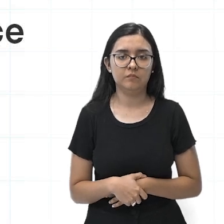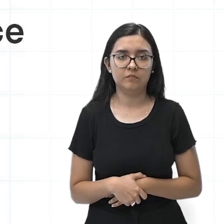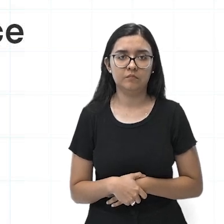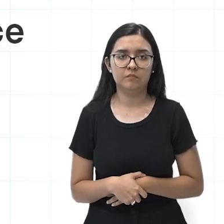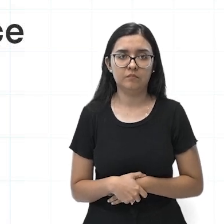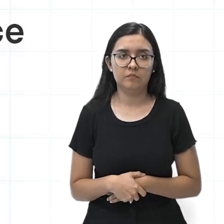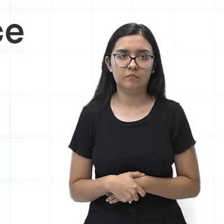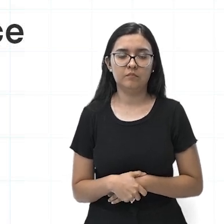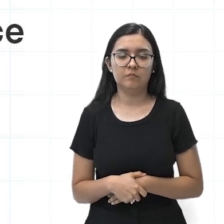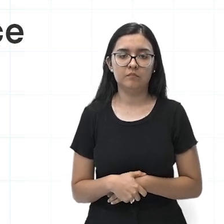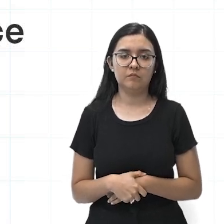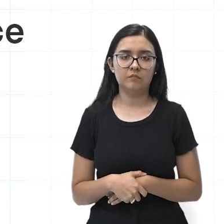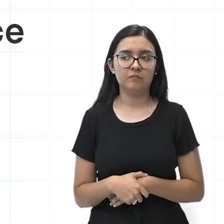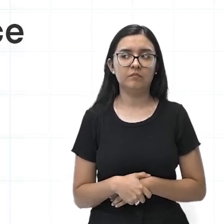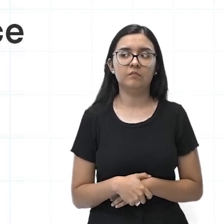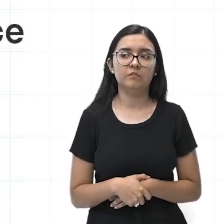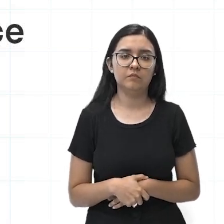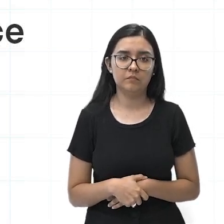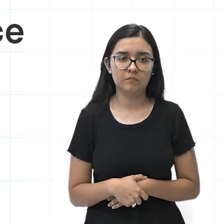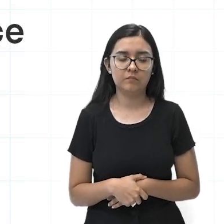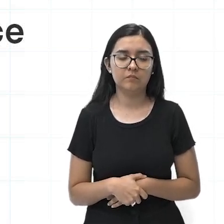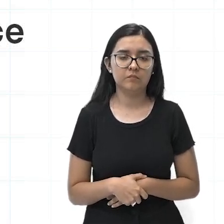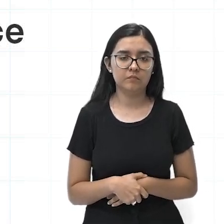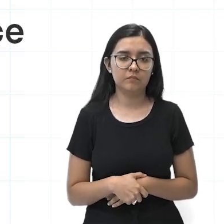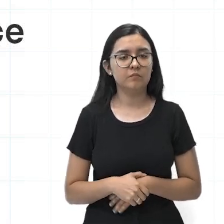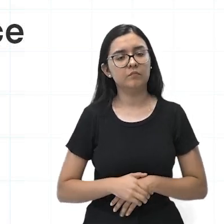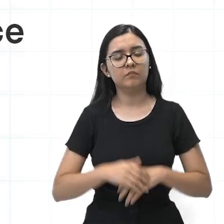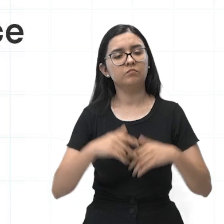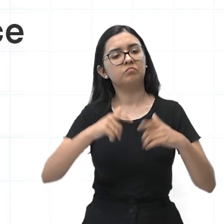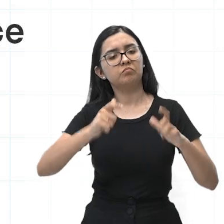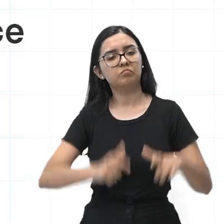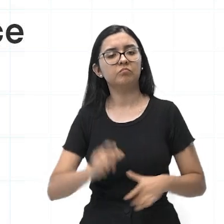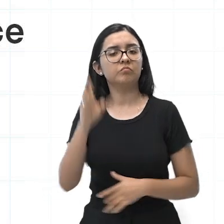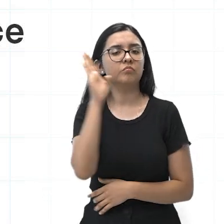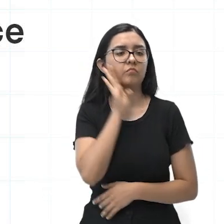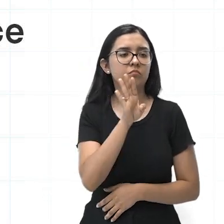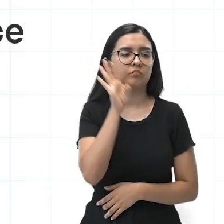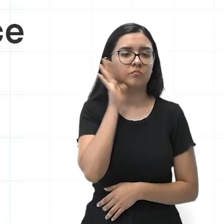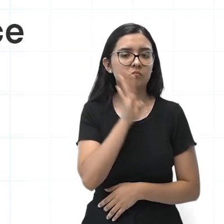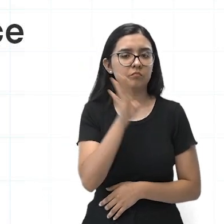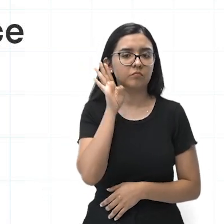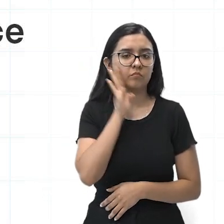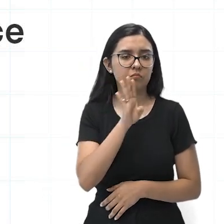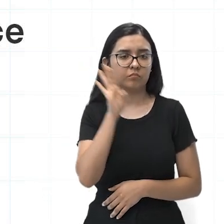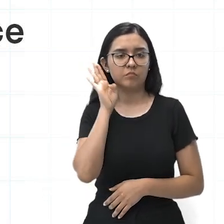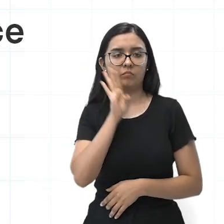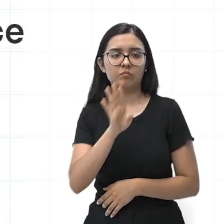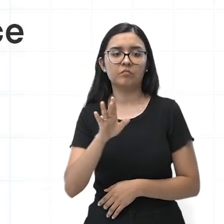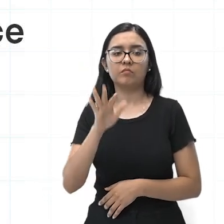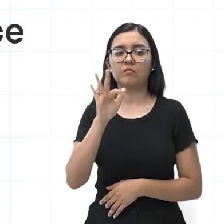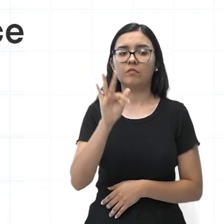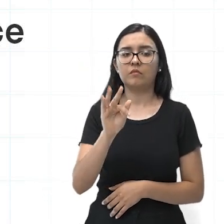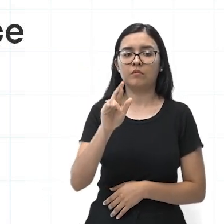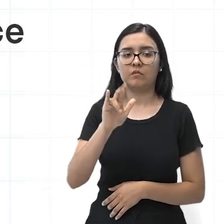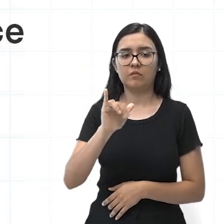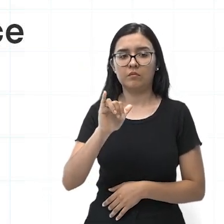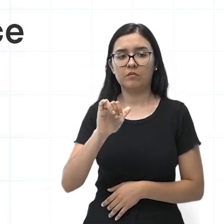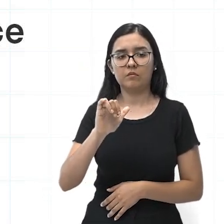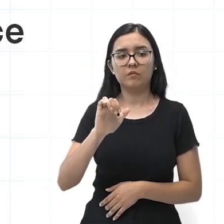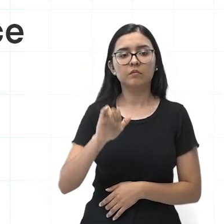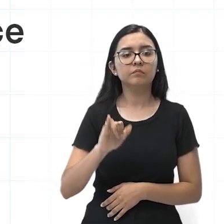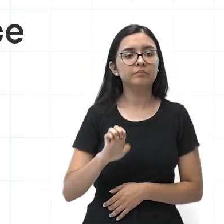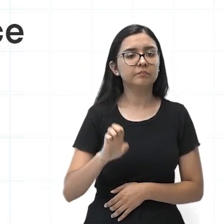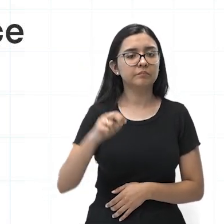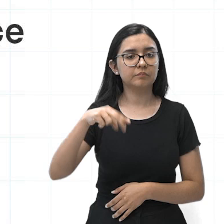porque é um lugar, né? Friendly quer dizer um lugar amigável, um lugar legal. A palavrinha friendly deriva de friend, que é amigo.